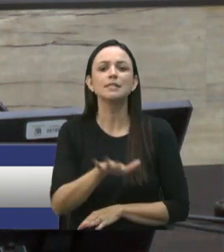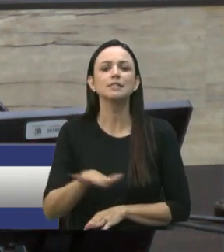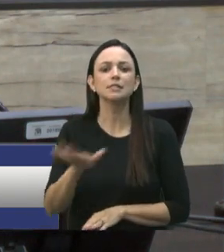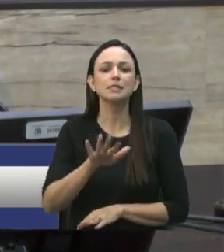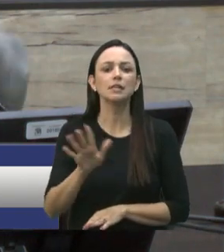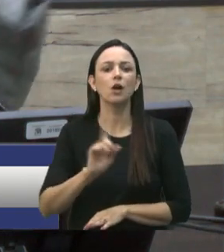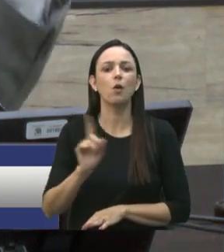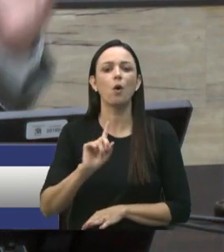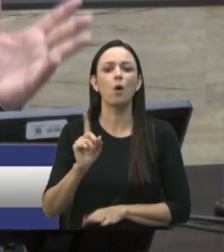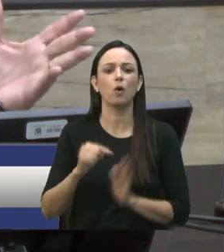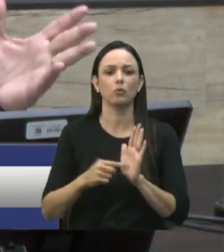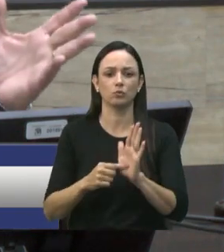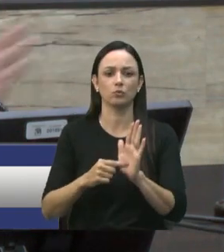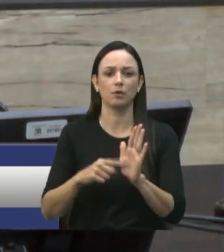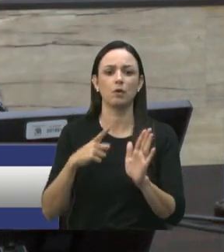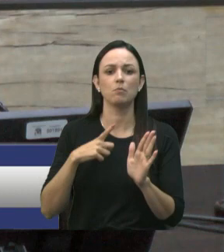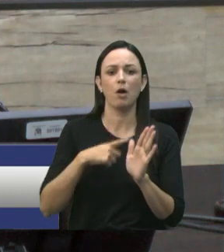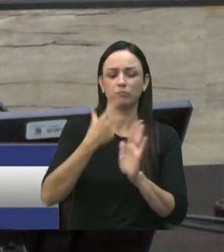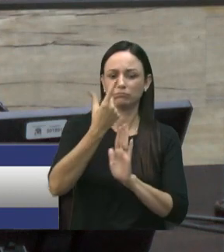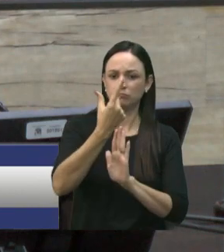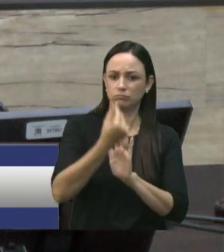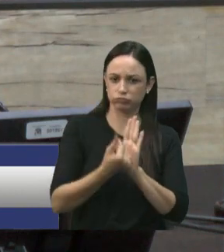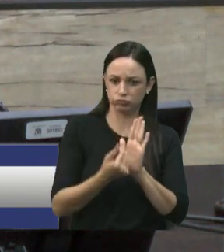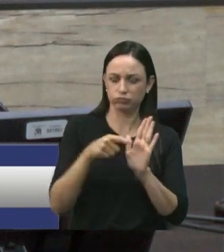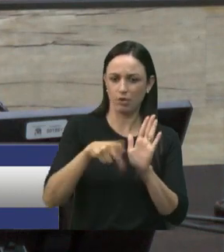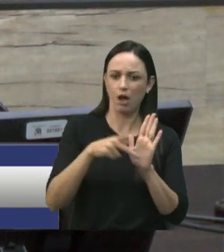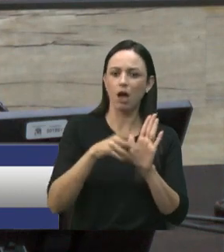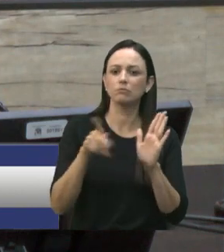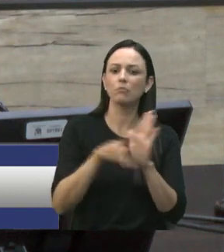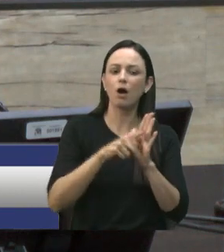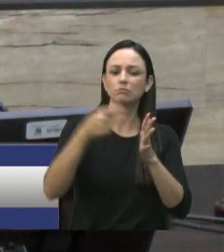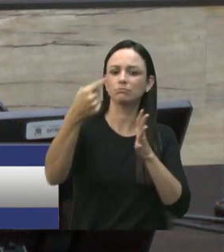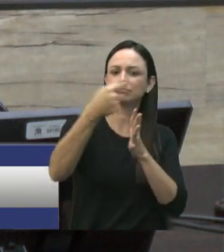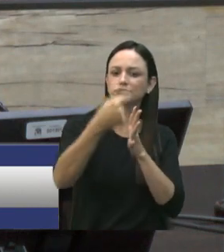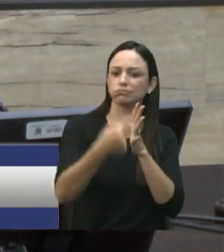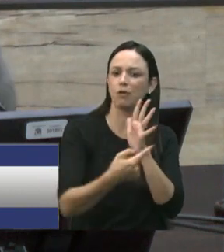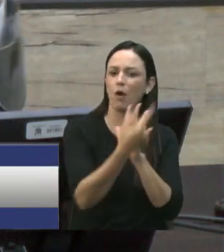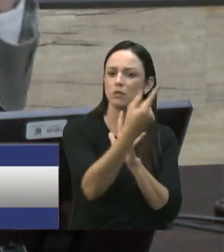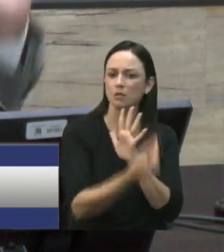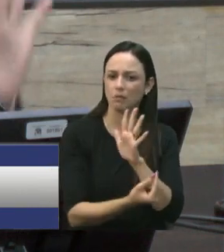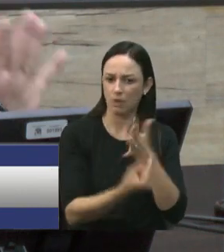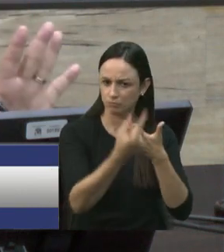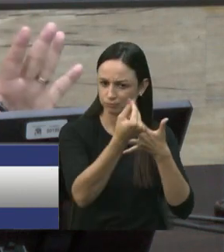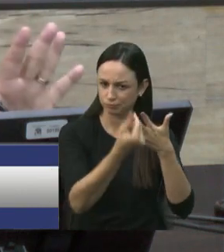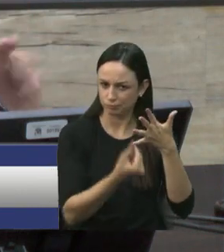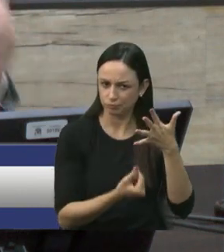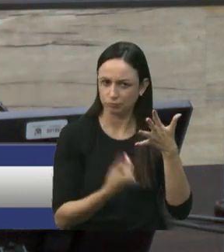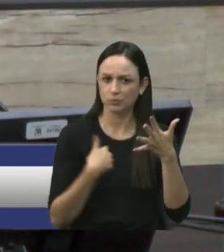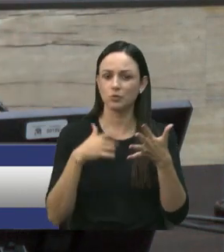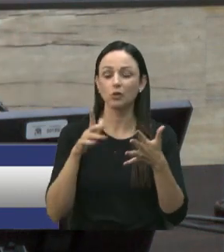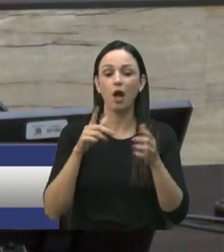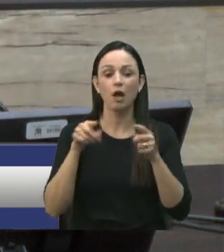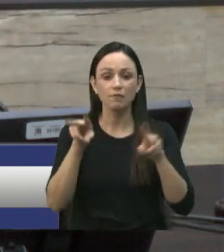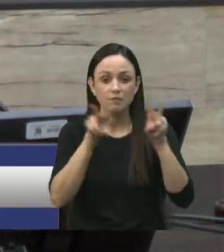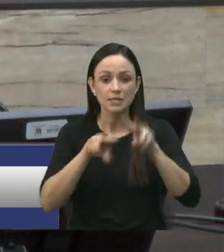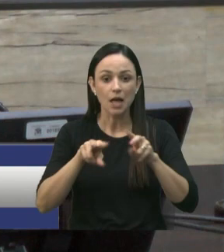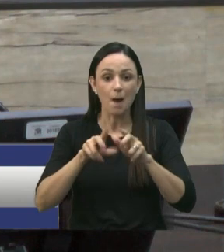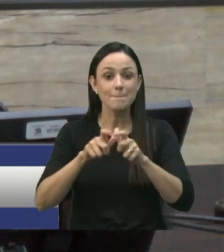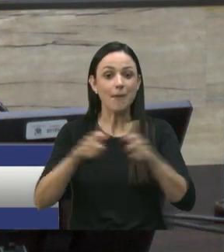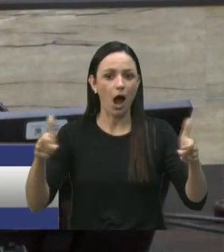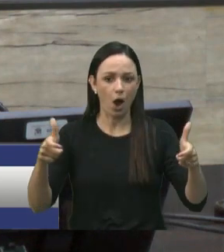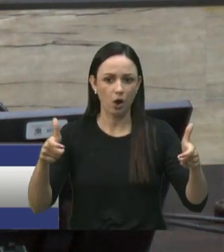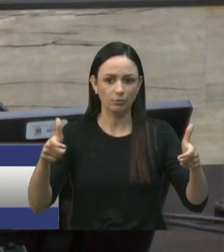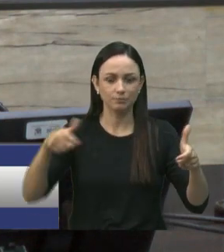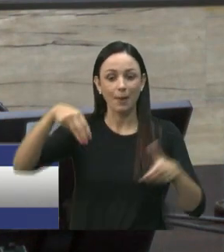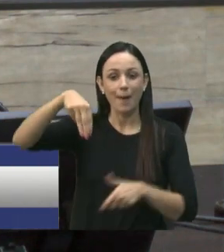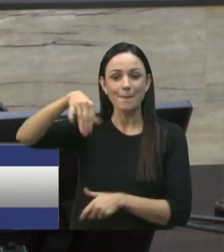queria colocar. Por uma peça orçamentária, para vocês entenderem, então a gente quer dar a visão macro. O micro, eu acredito que vocês